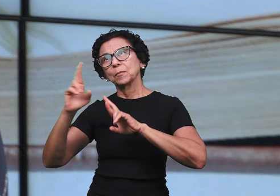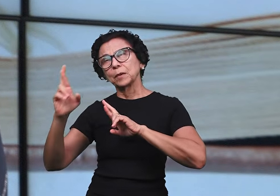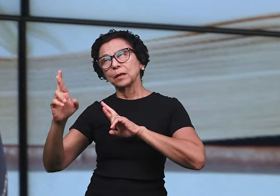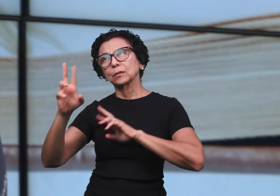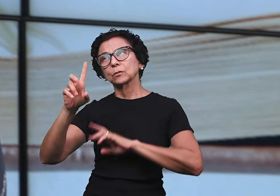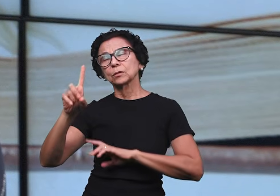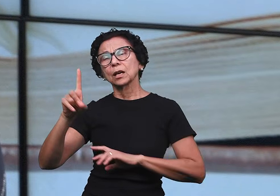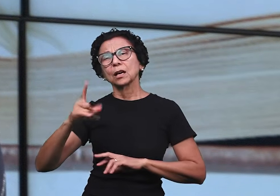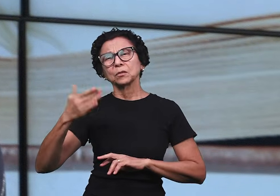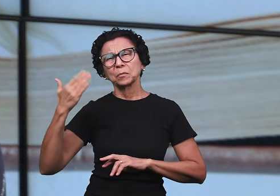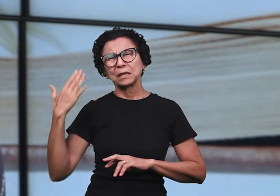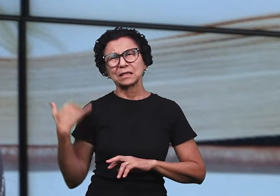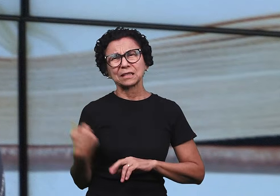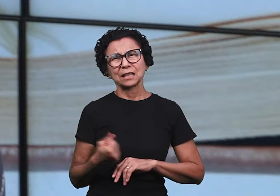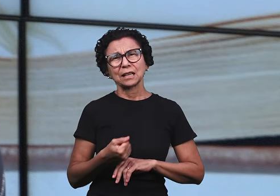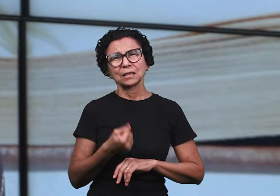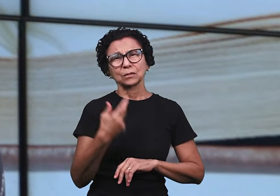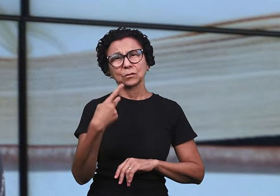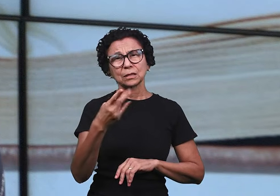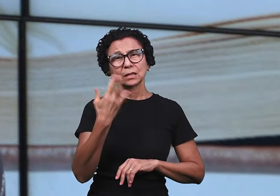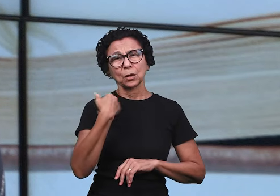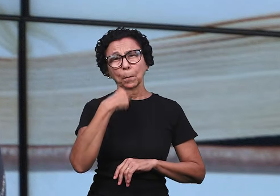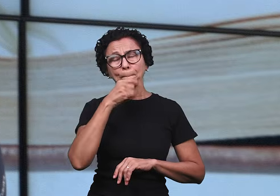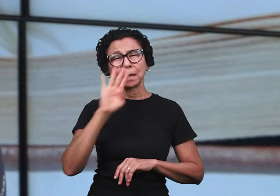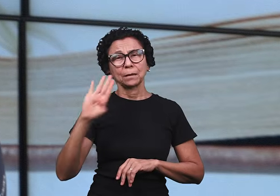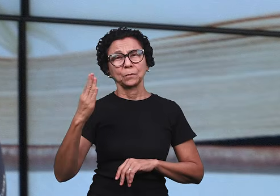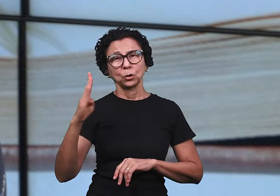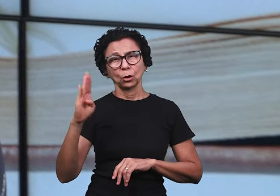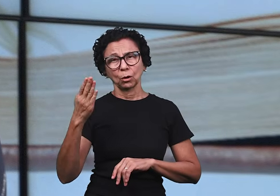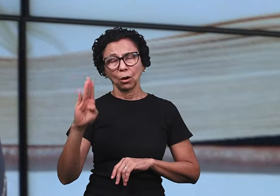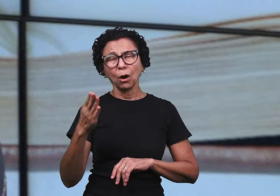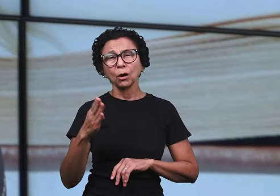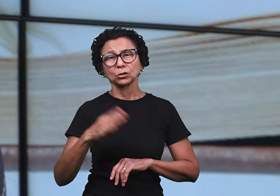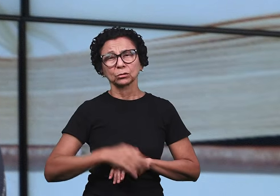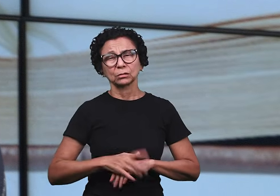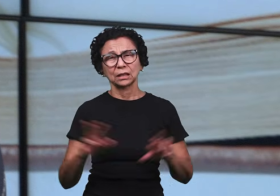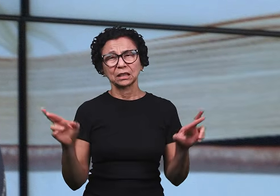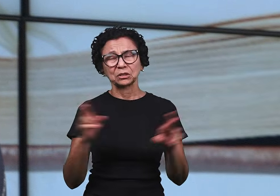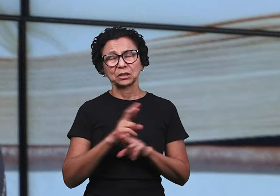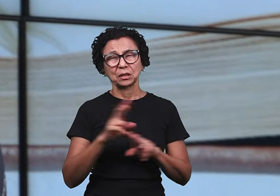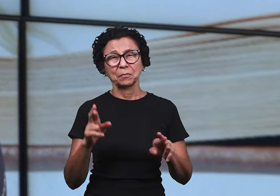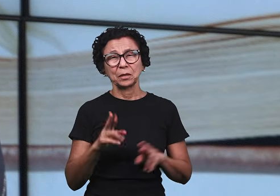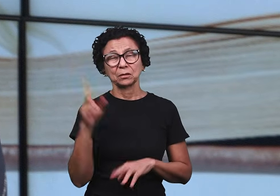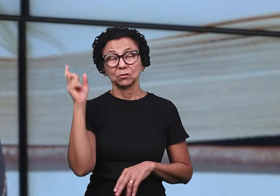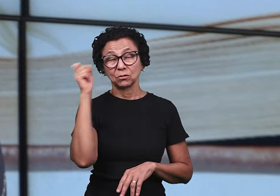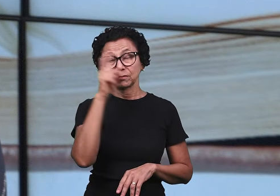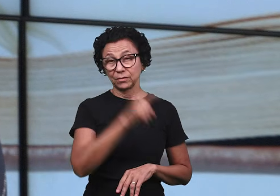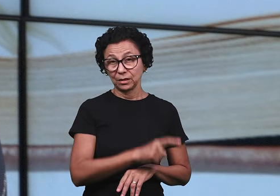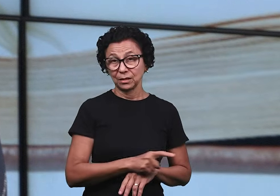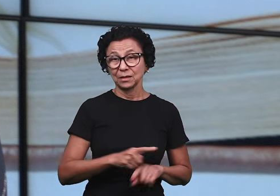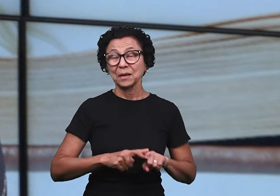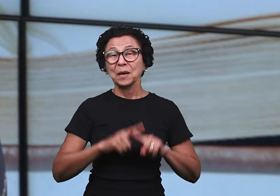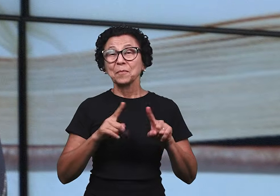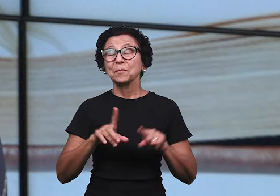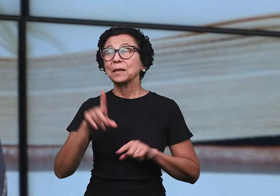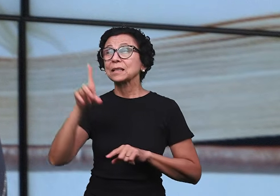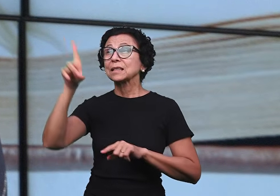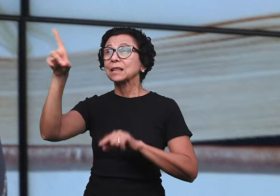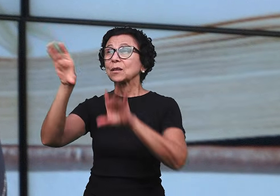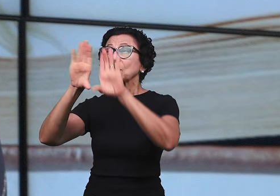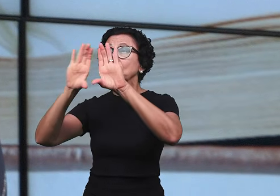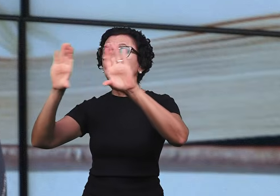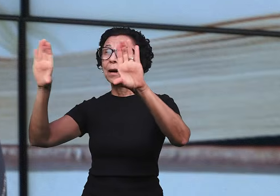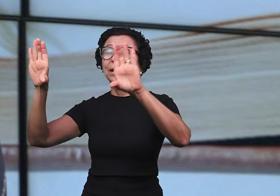relacionamento, se algum dia você não teve um bom relacionamento com o seu Pai nesta vida, o Pai terreno, saiba